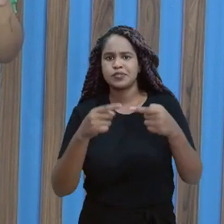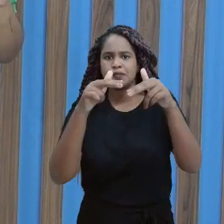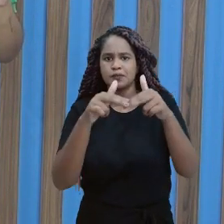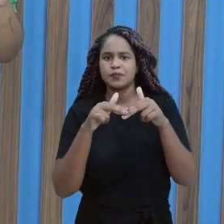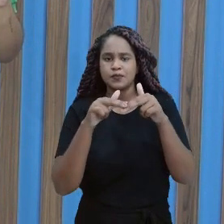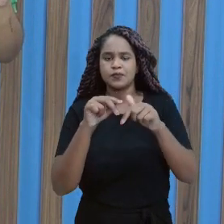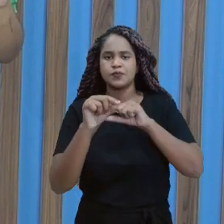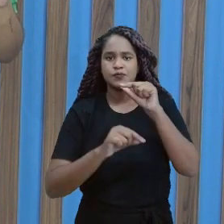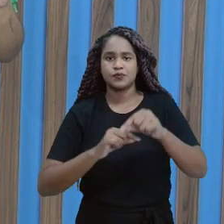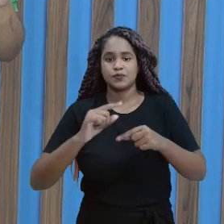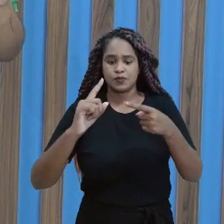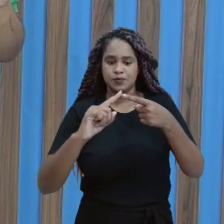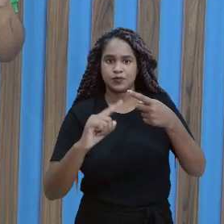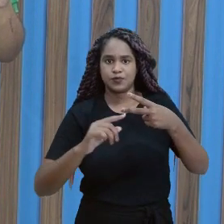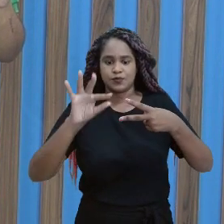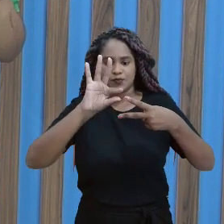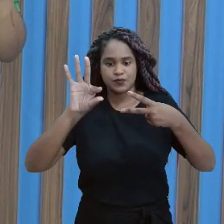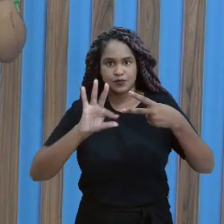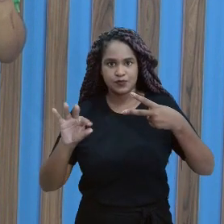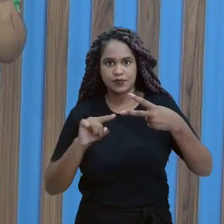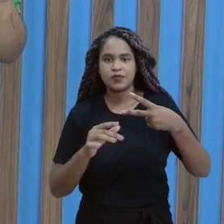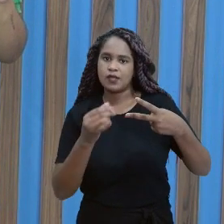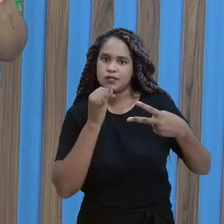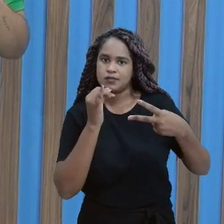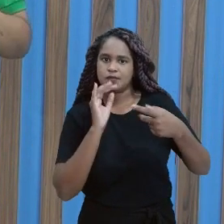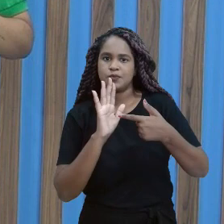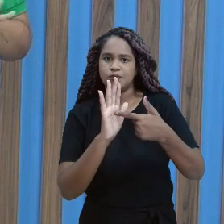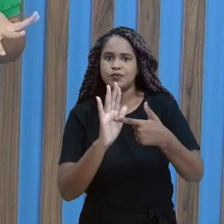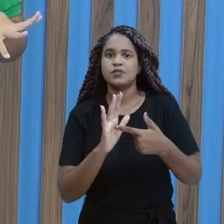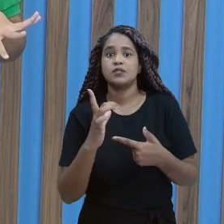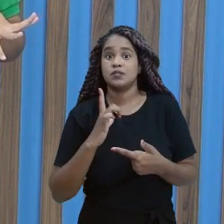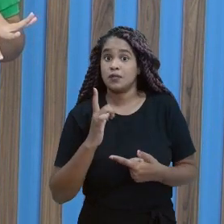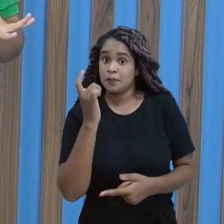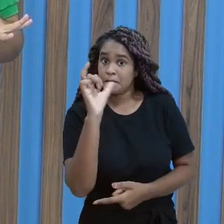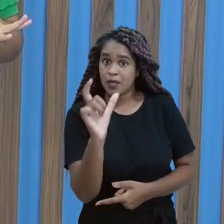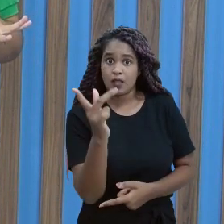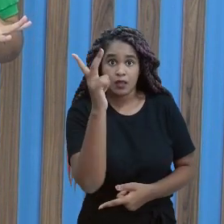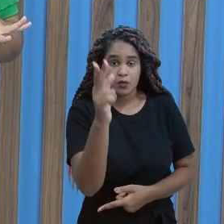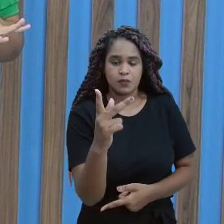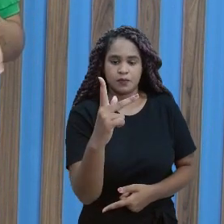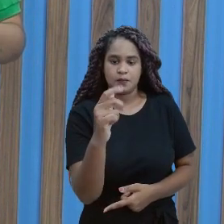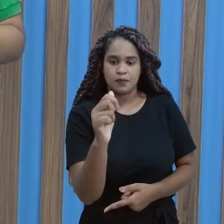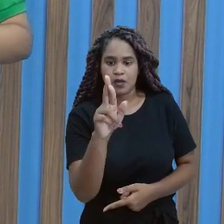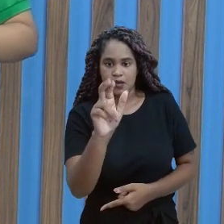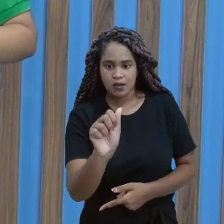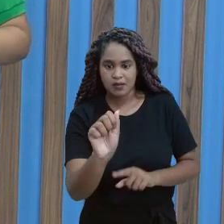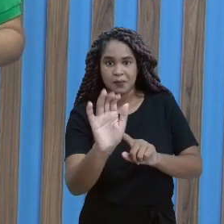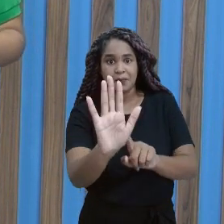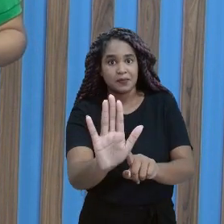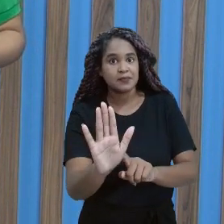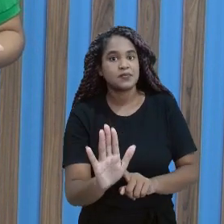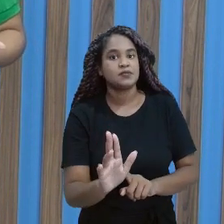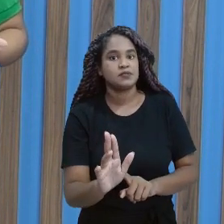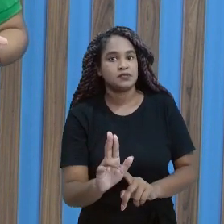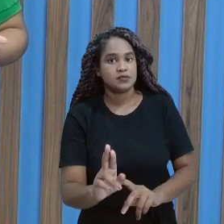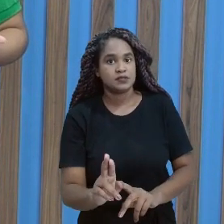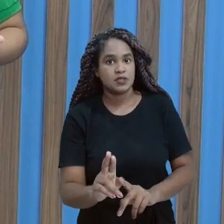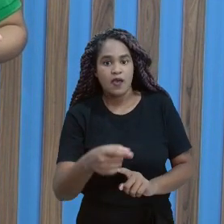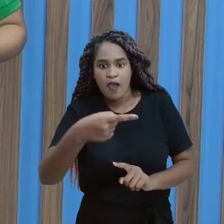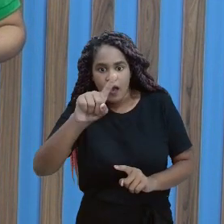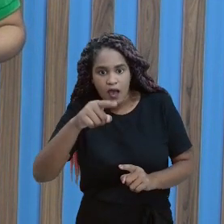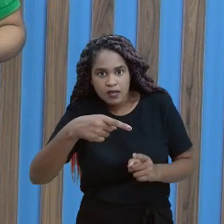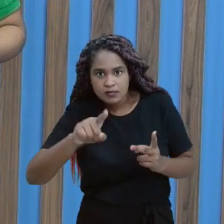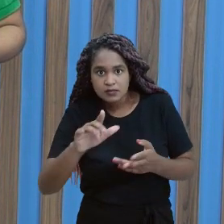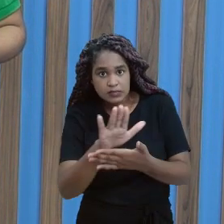aqui desses dois exemplos, a gente tem a mesma palavra, o para, mas não há mais uma diferenciação